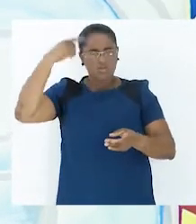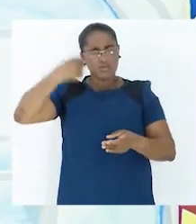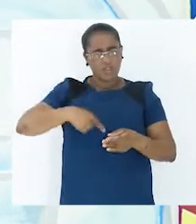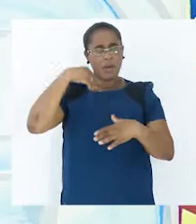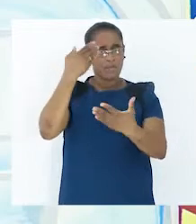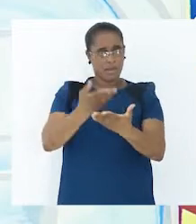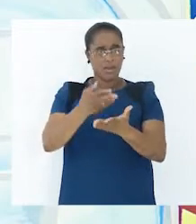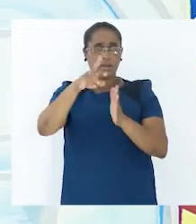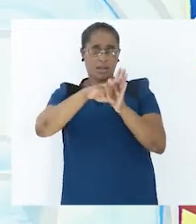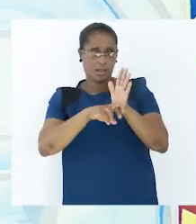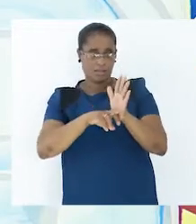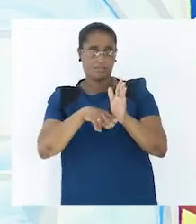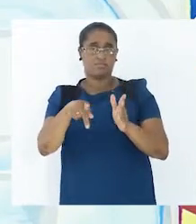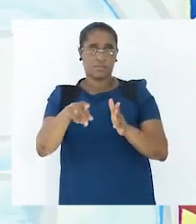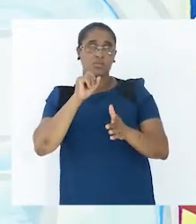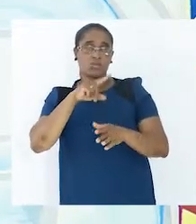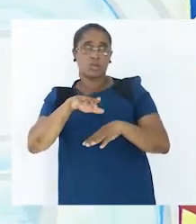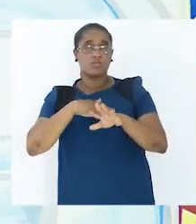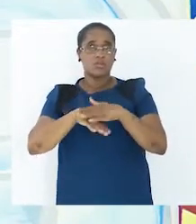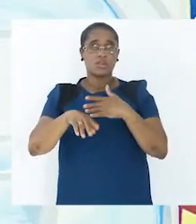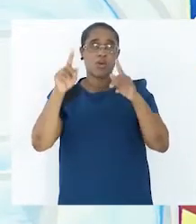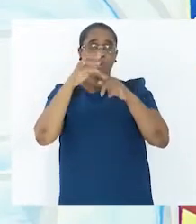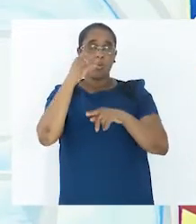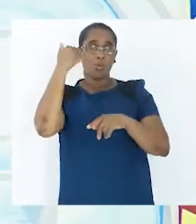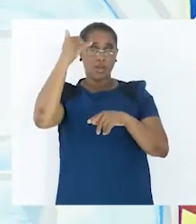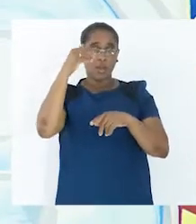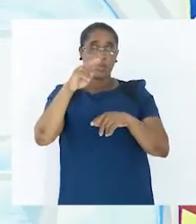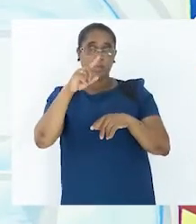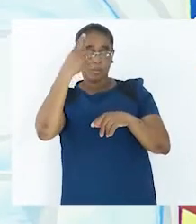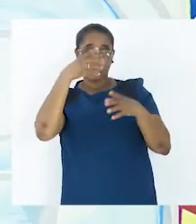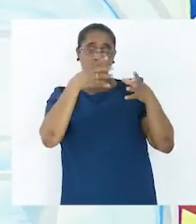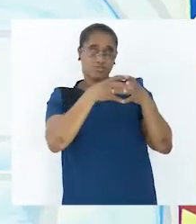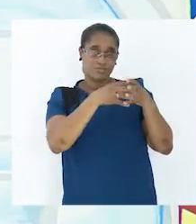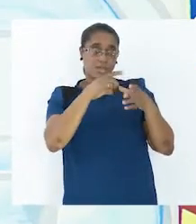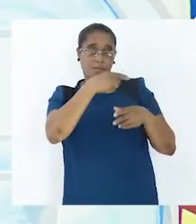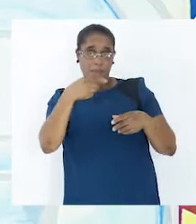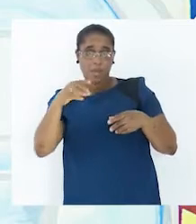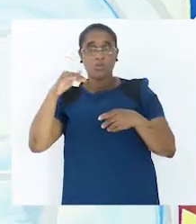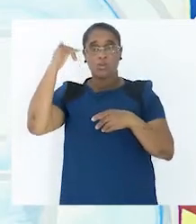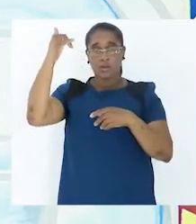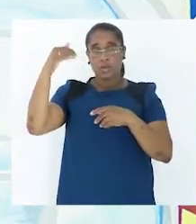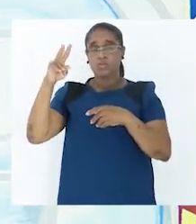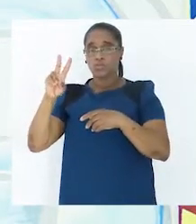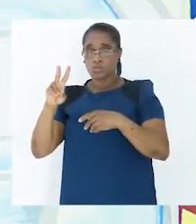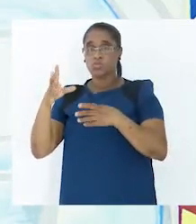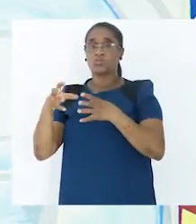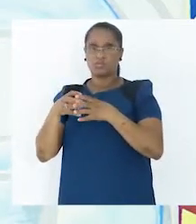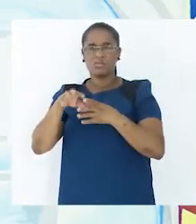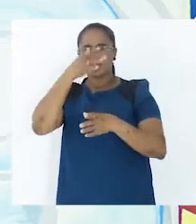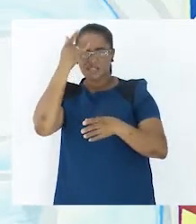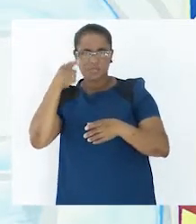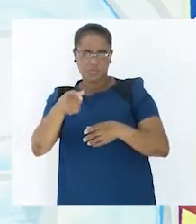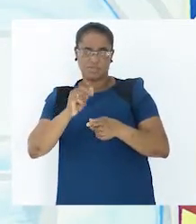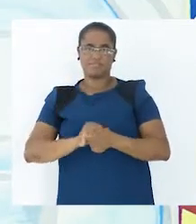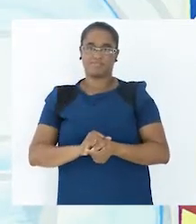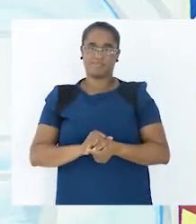a regra, diz que devemos fazer o quadrado do primeiro termo menos o quadrado do segundo termo. Tão simples quanto isso. Simplesmente